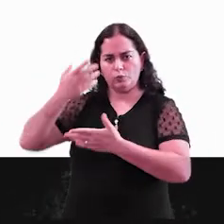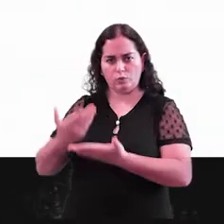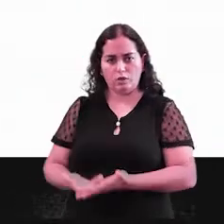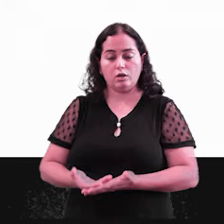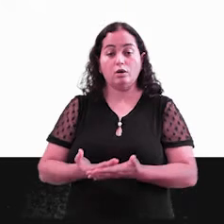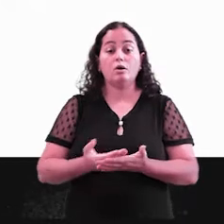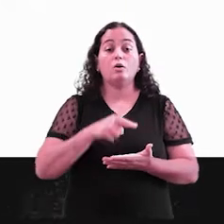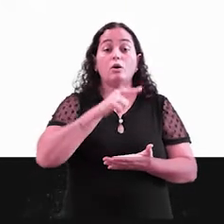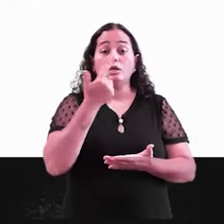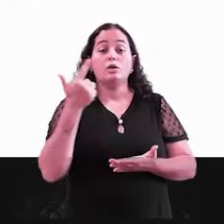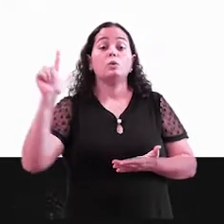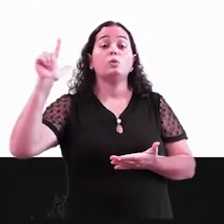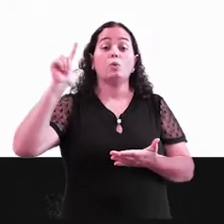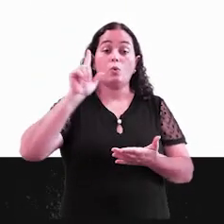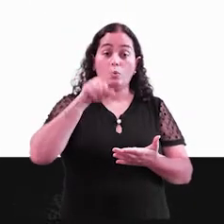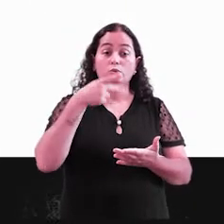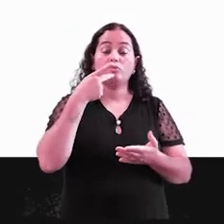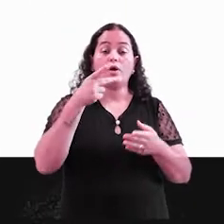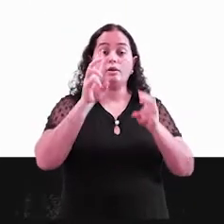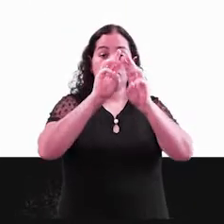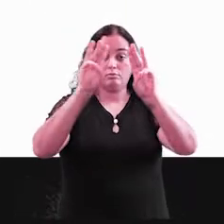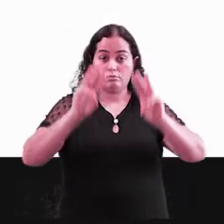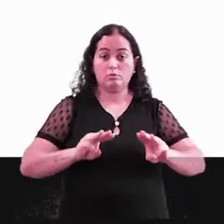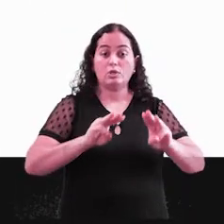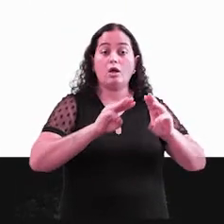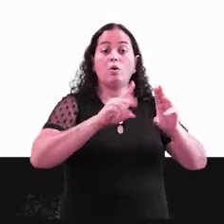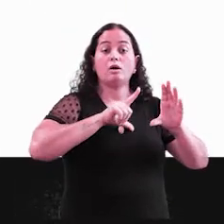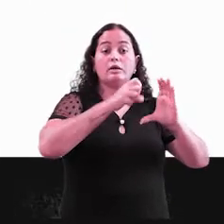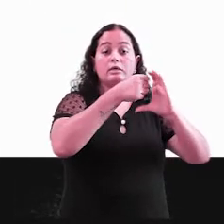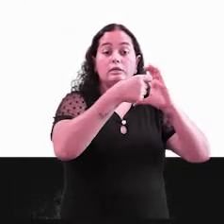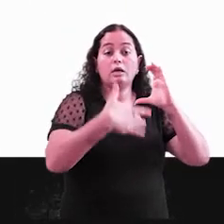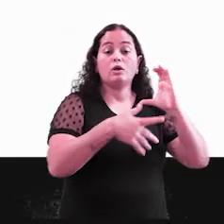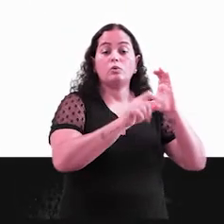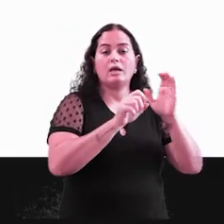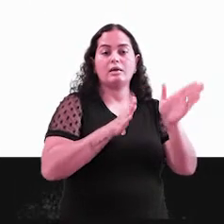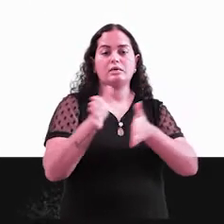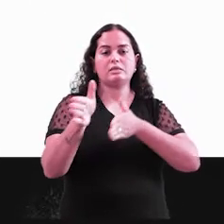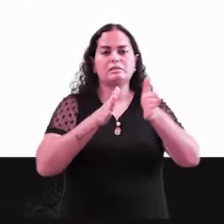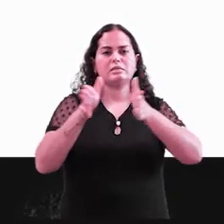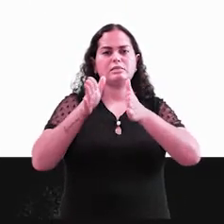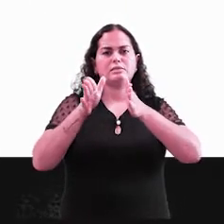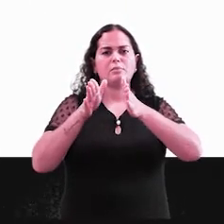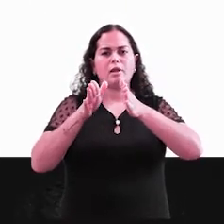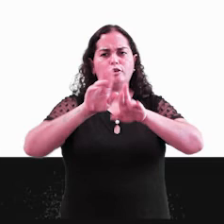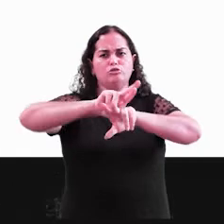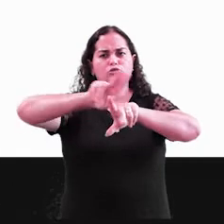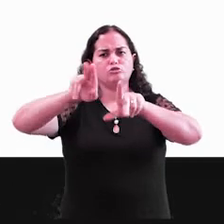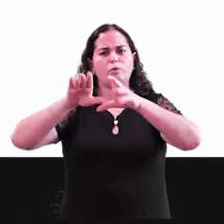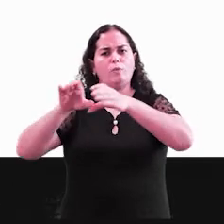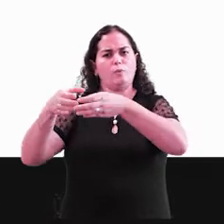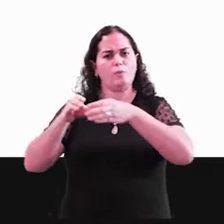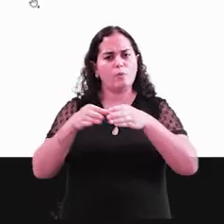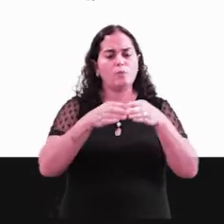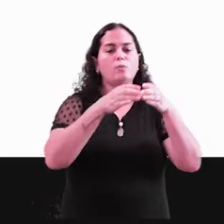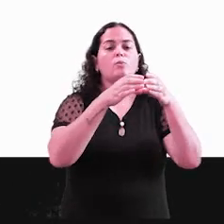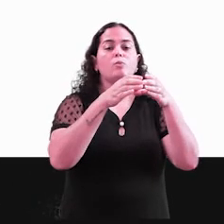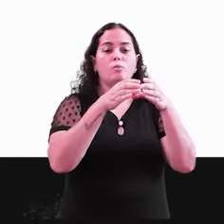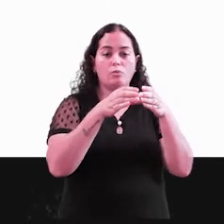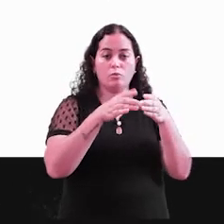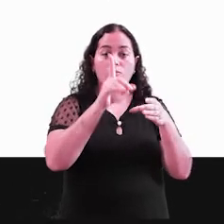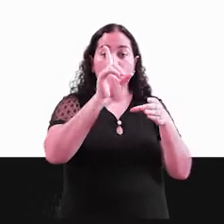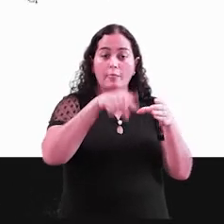o outro artigo que diz que os museus eles vão se caracterizar pela acessibilidade universal dos diferentes públicos na